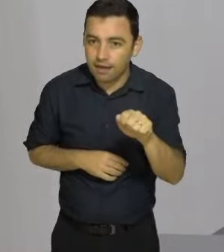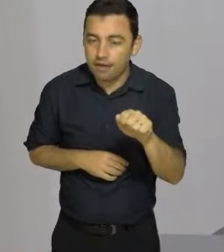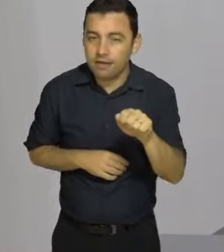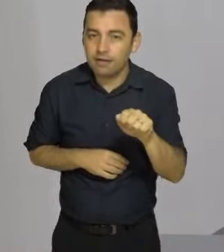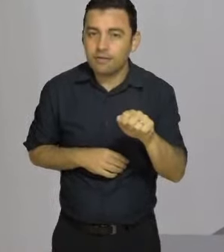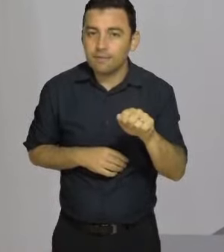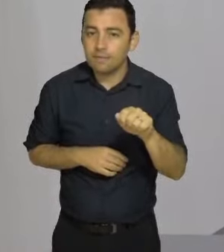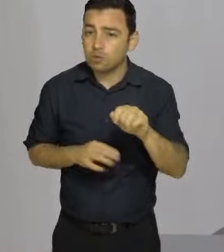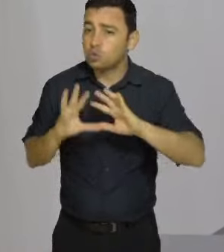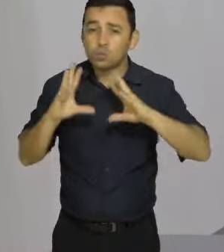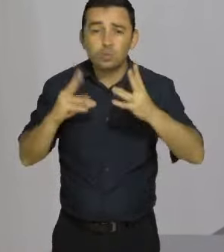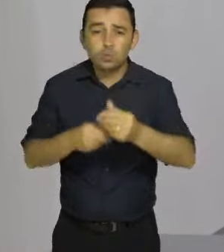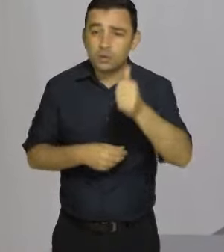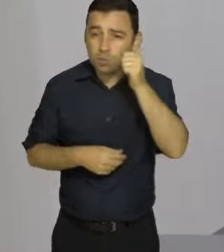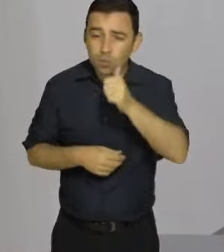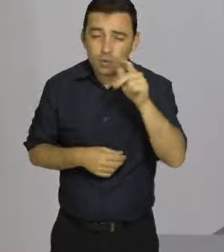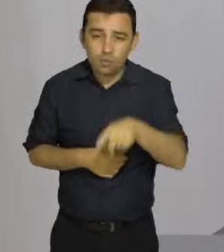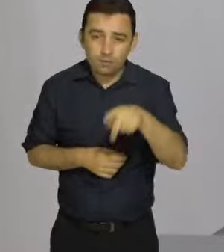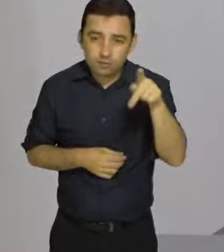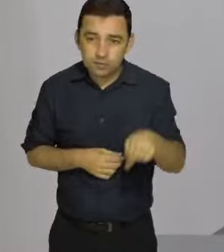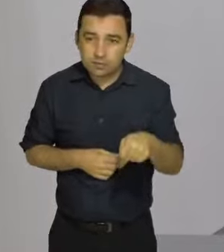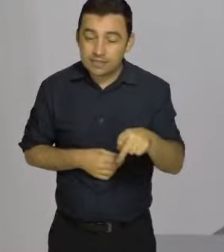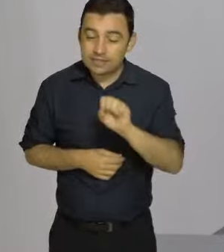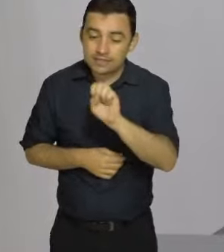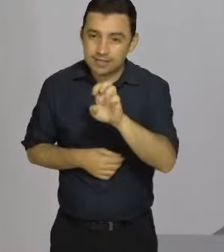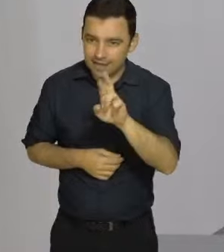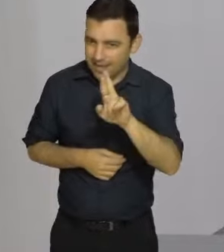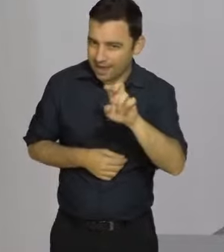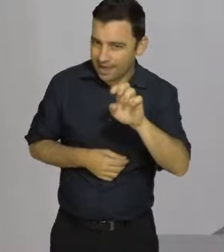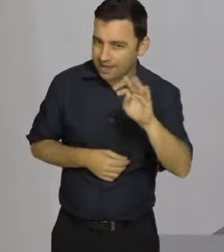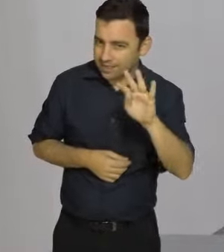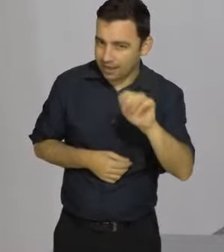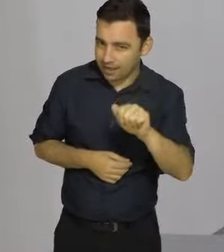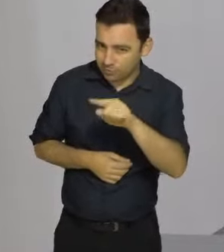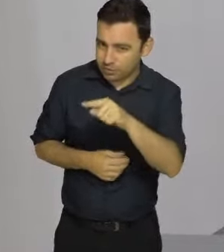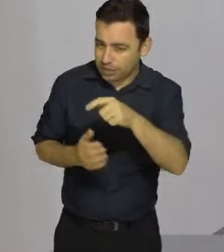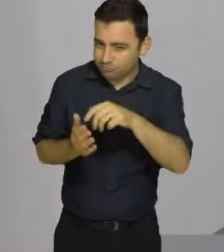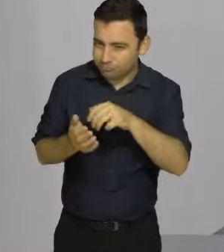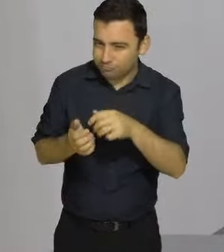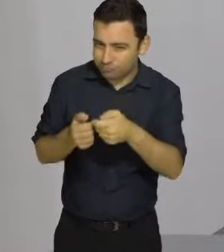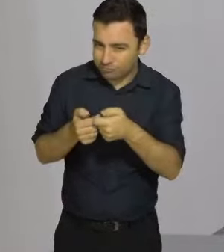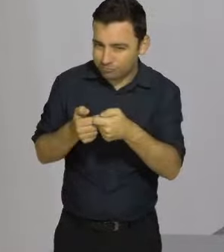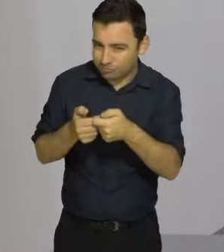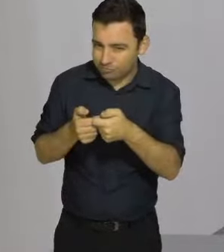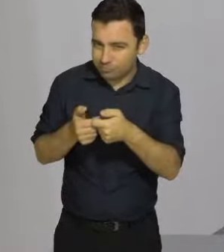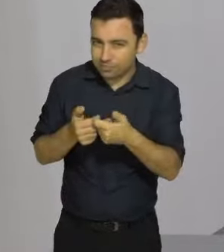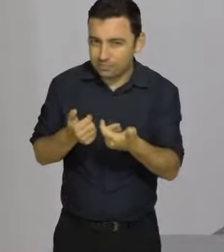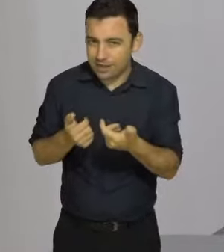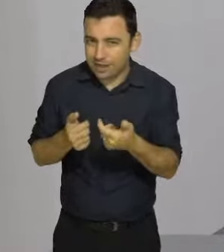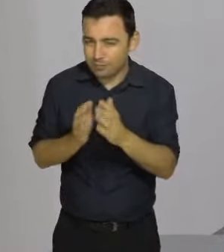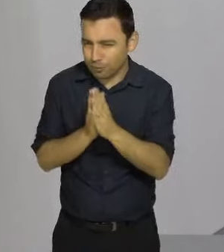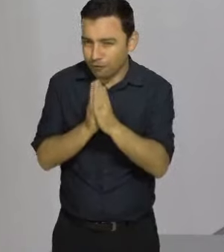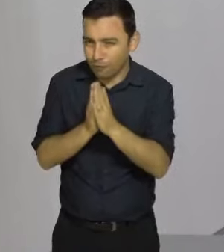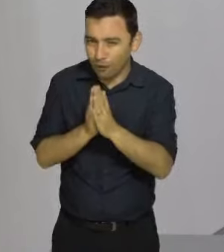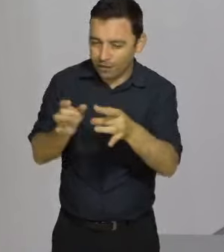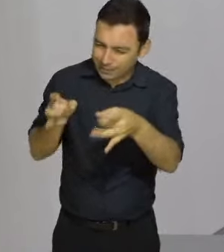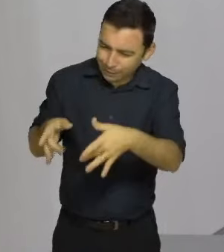Todas as mulheres, professora Sereta, a senhora que está no celular, tem um tal de Locke, largue o celular.